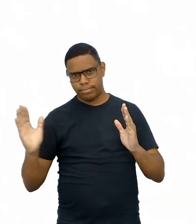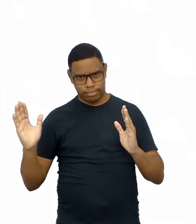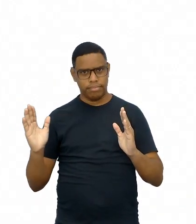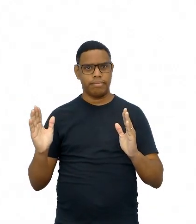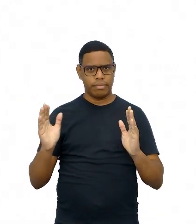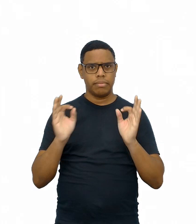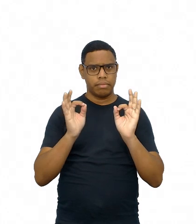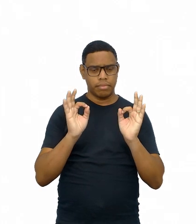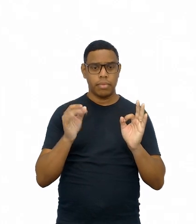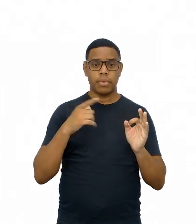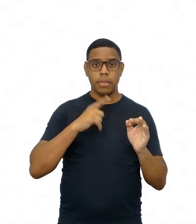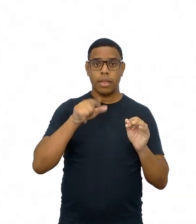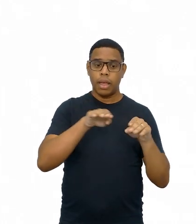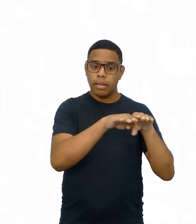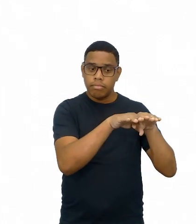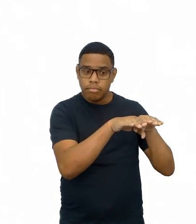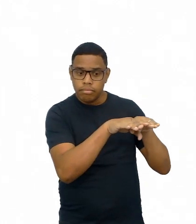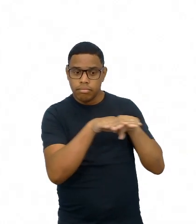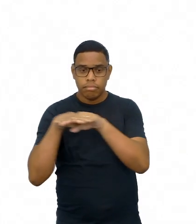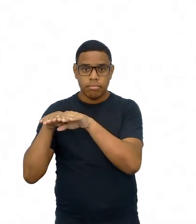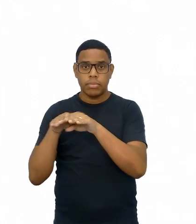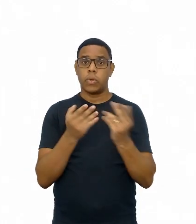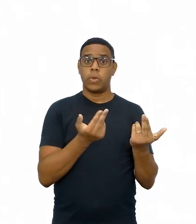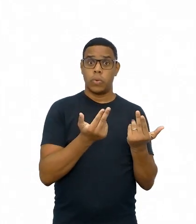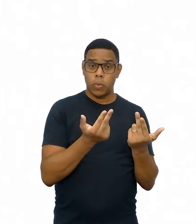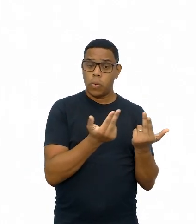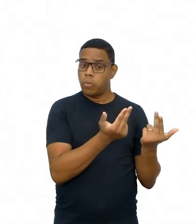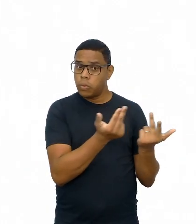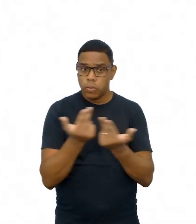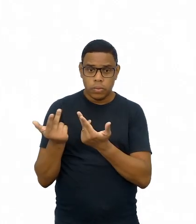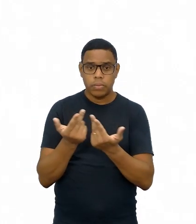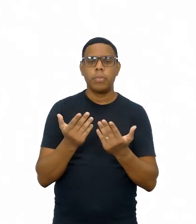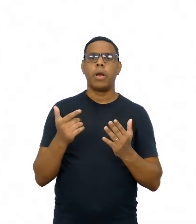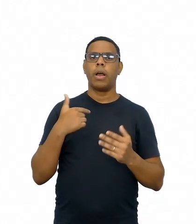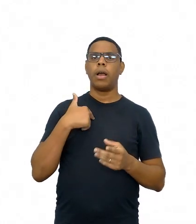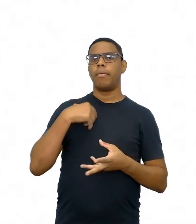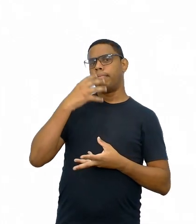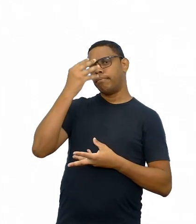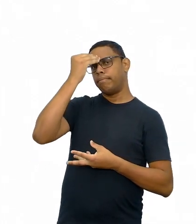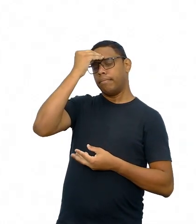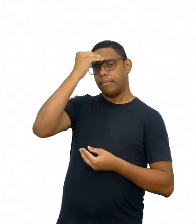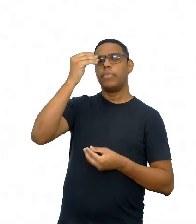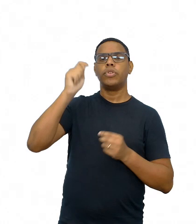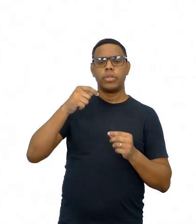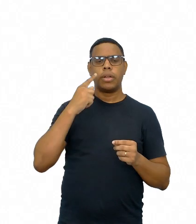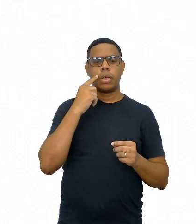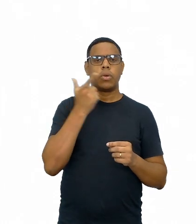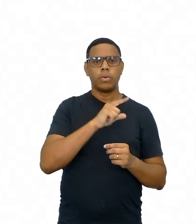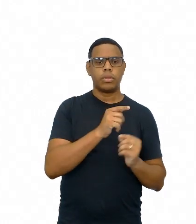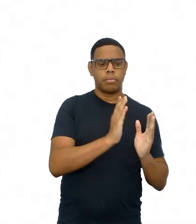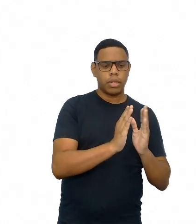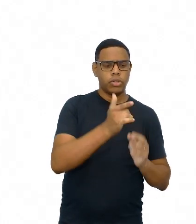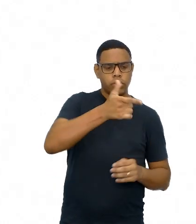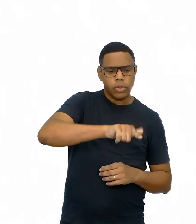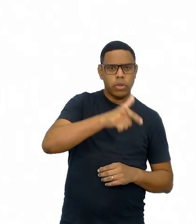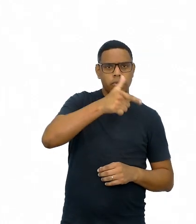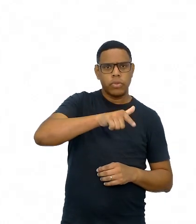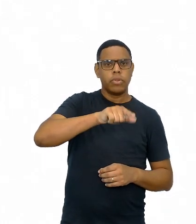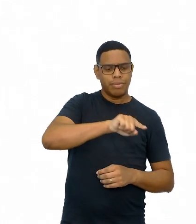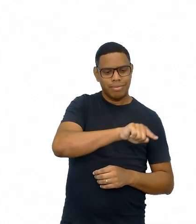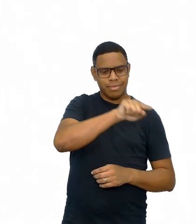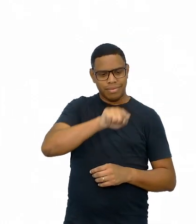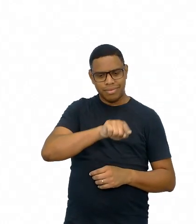né? Então, existe um padrão aqui. Então, ao observar, eu já sei da sequência, né,